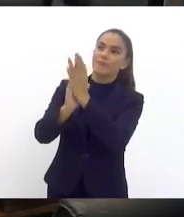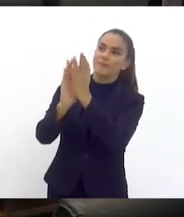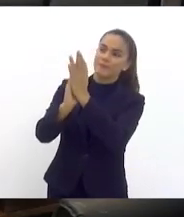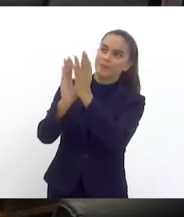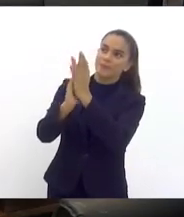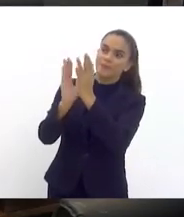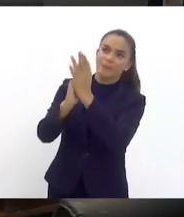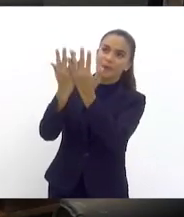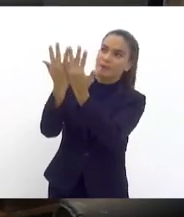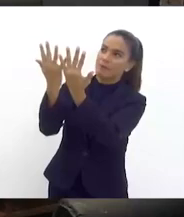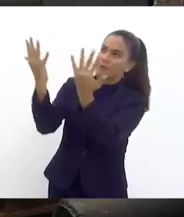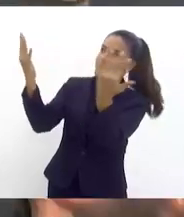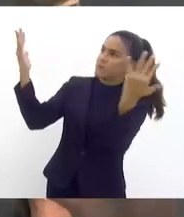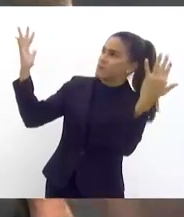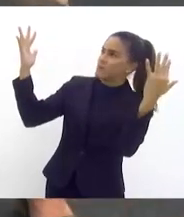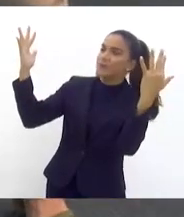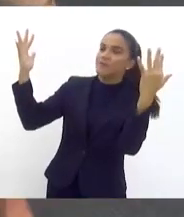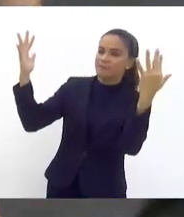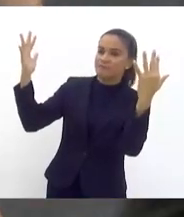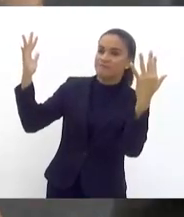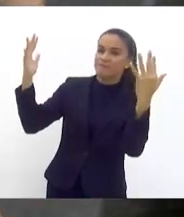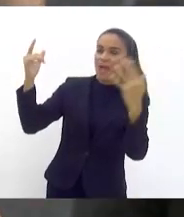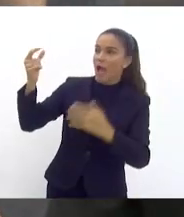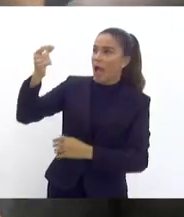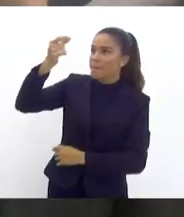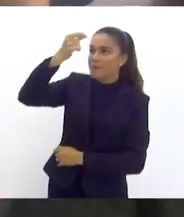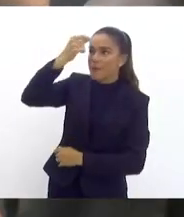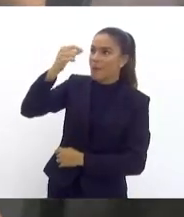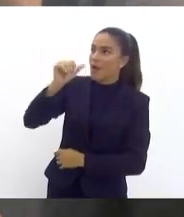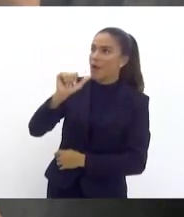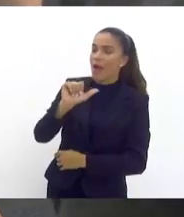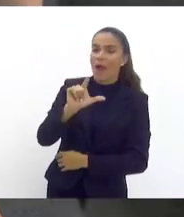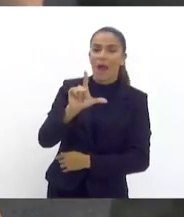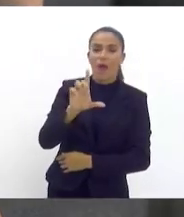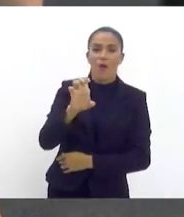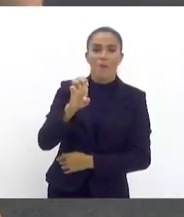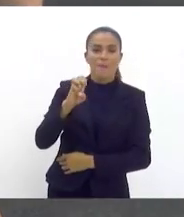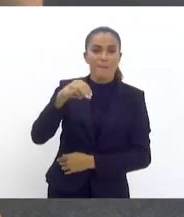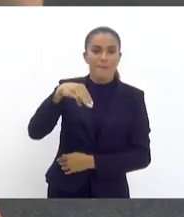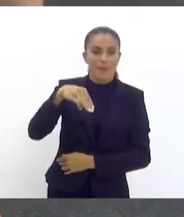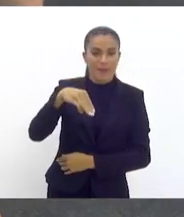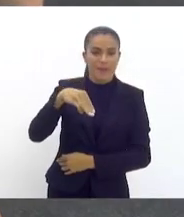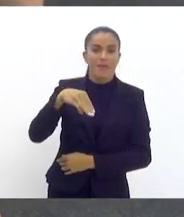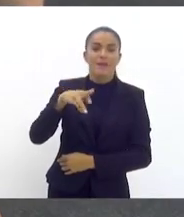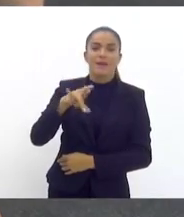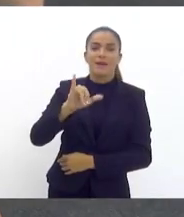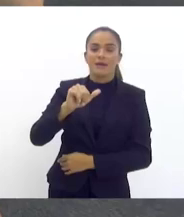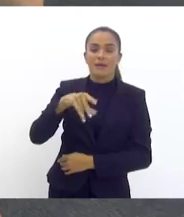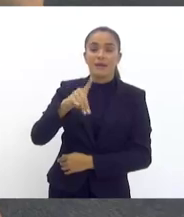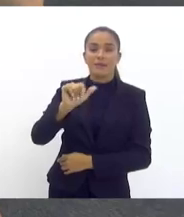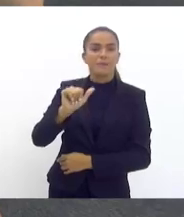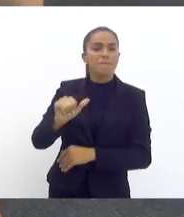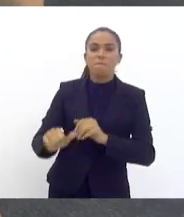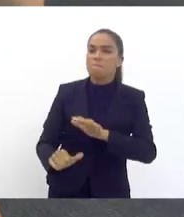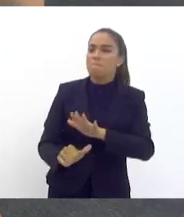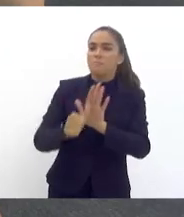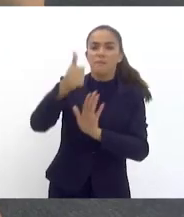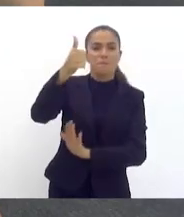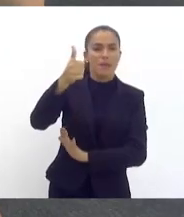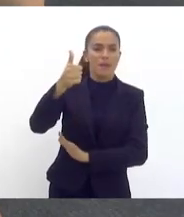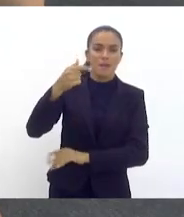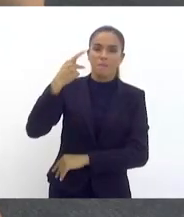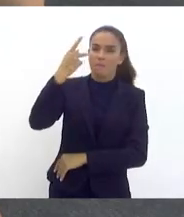galeria, reverenciando a memória de Almerinda Gama, que se destacou como pioneira na